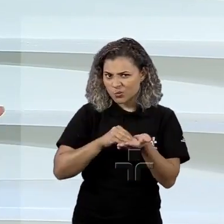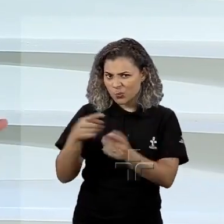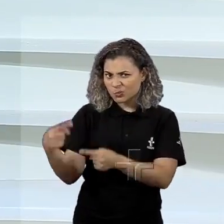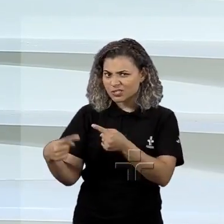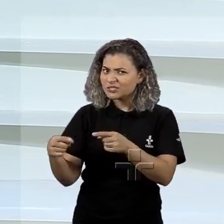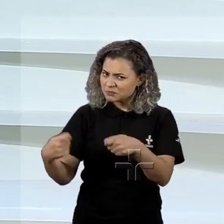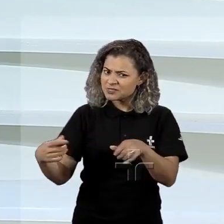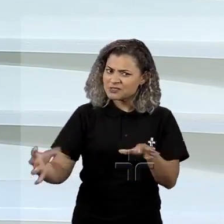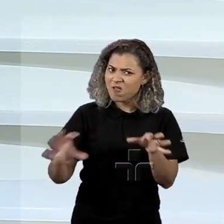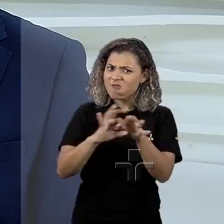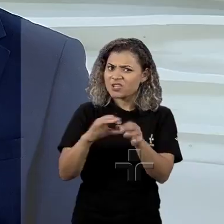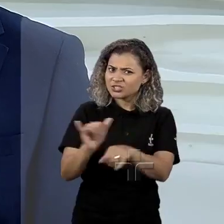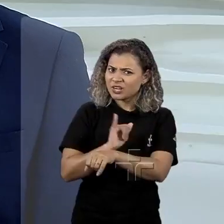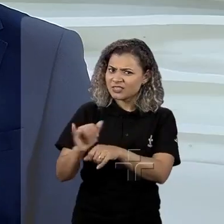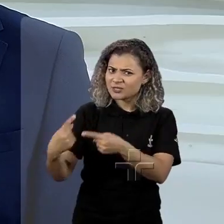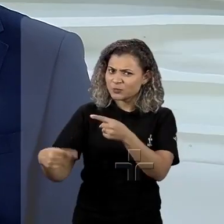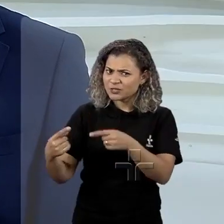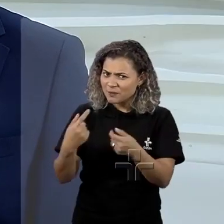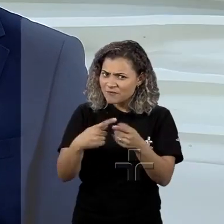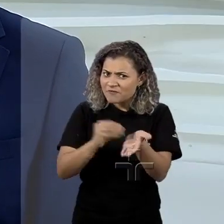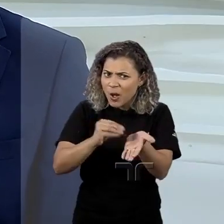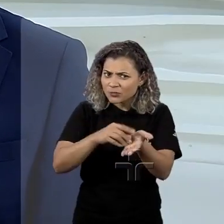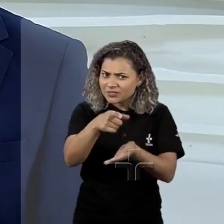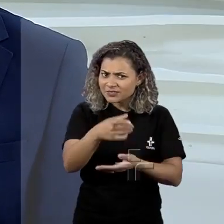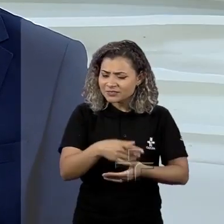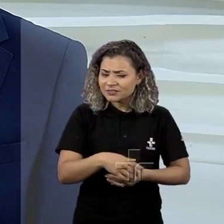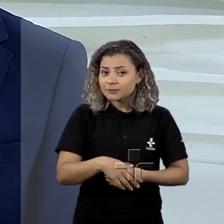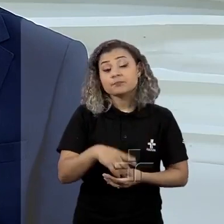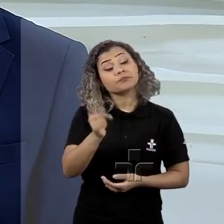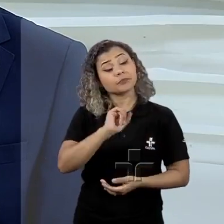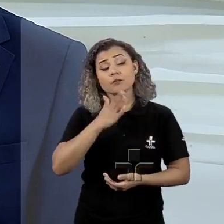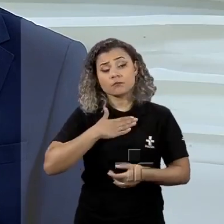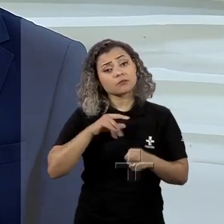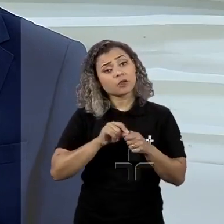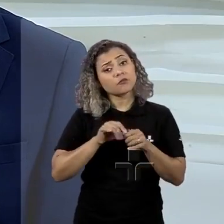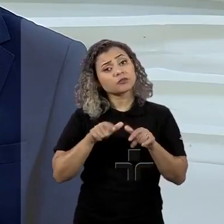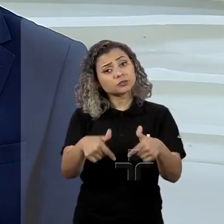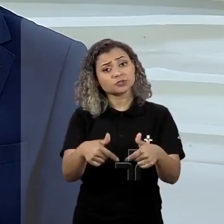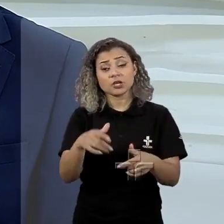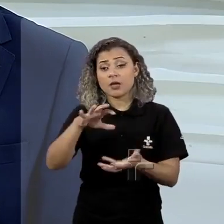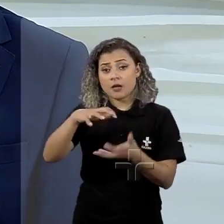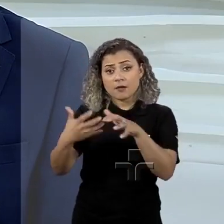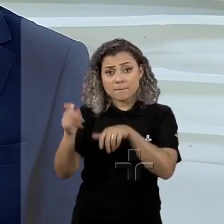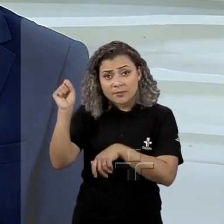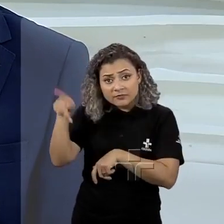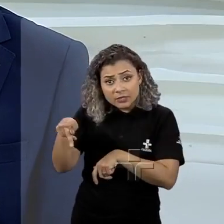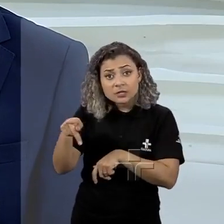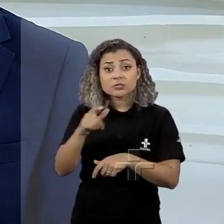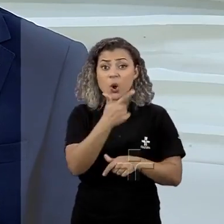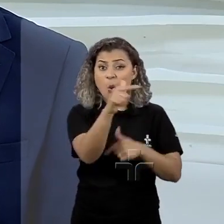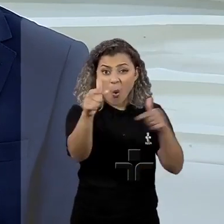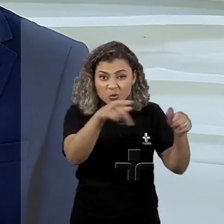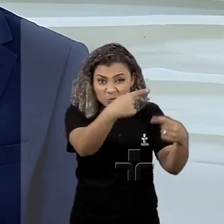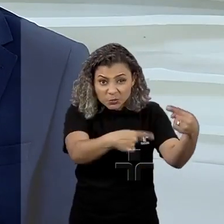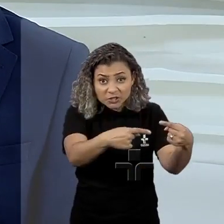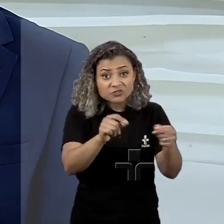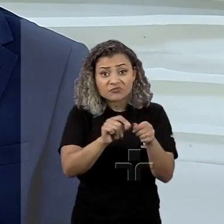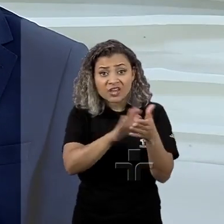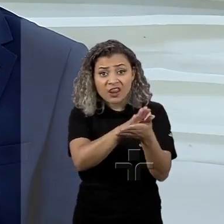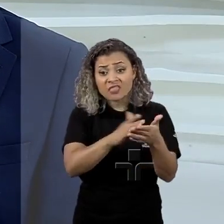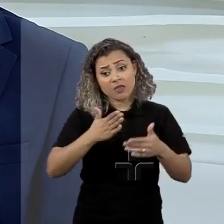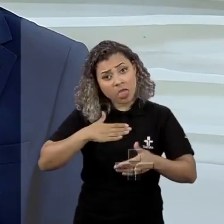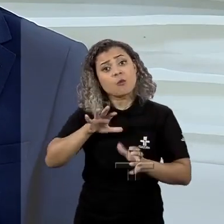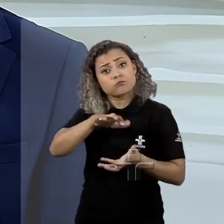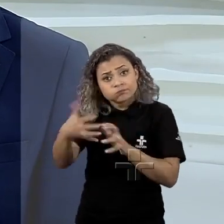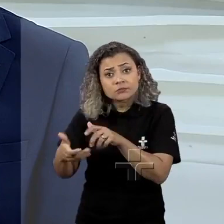essa redução do Estado? Não. Fiz o que tinha que ser feito. Em relação à Previdência, inclusive, fiz o que muitos políticos não fariam. Coloquei a reforma